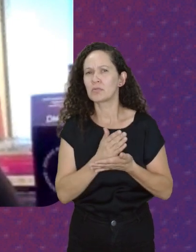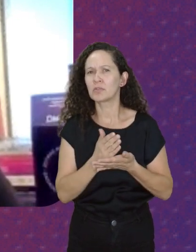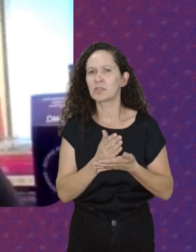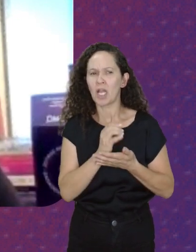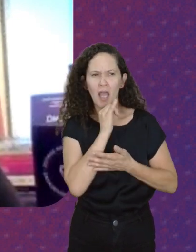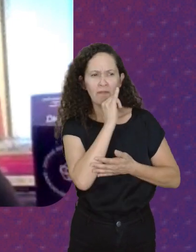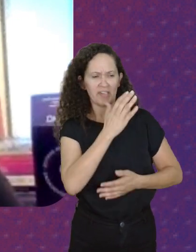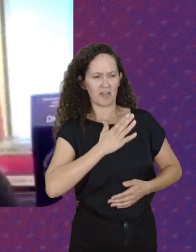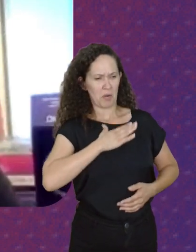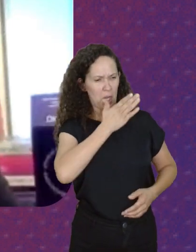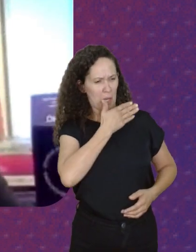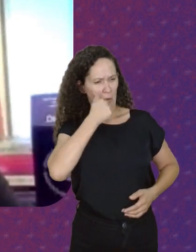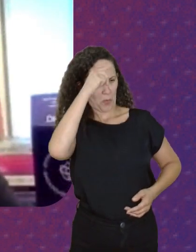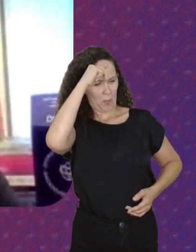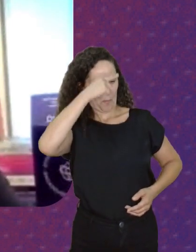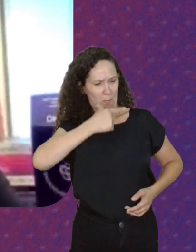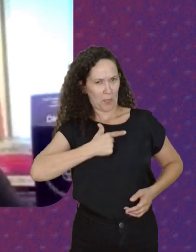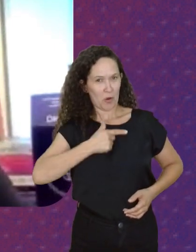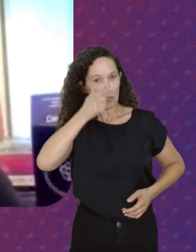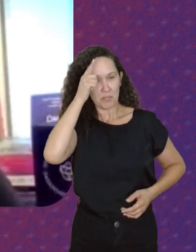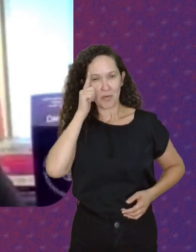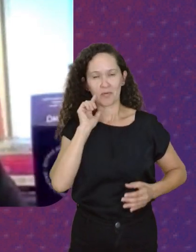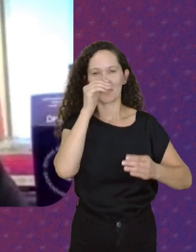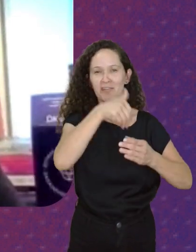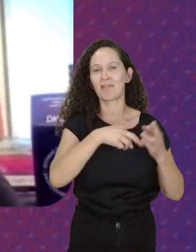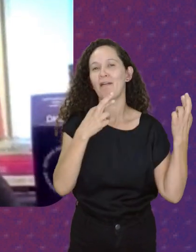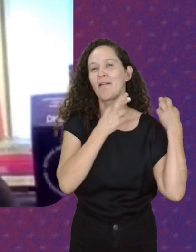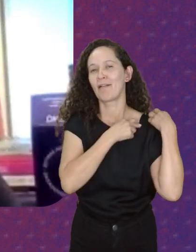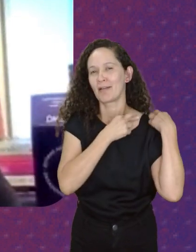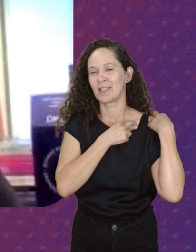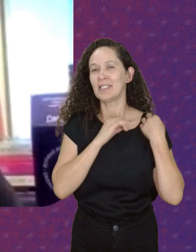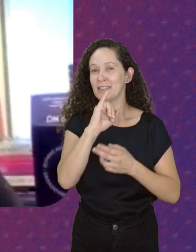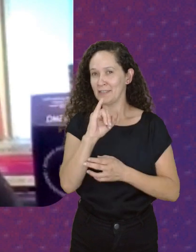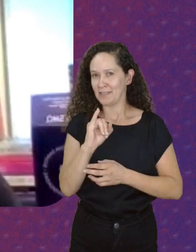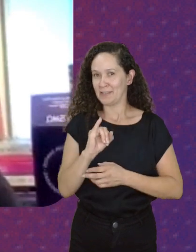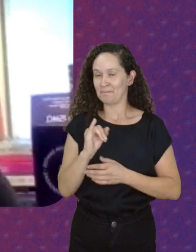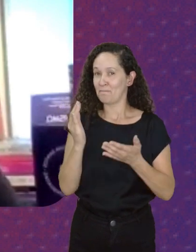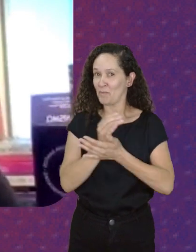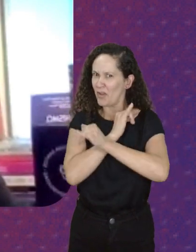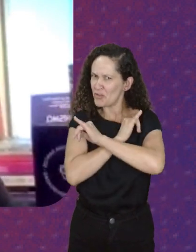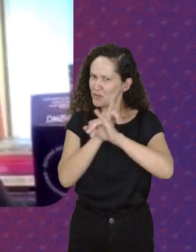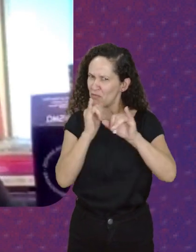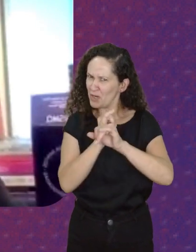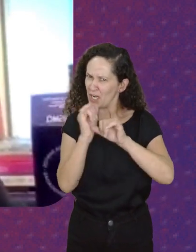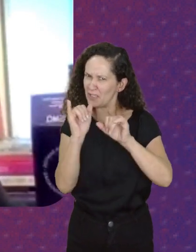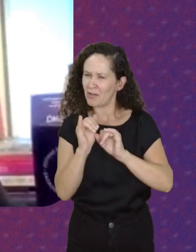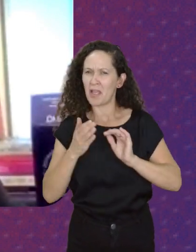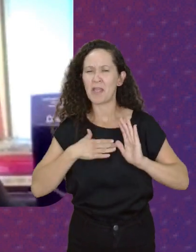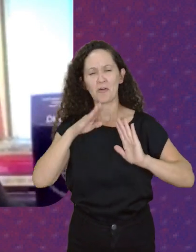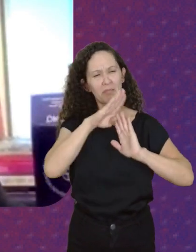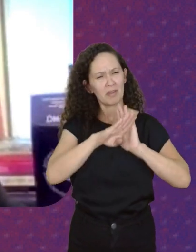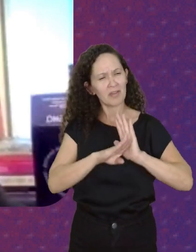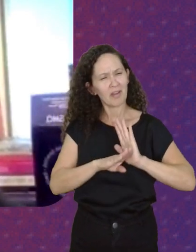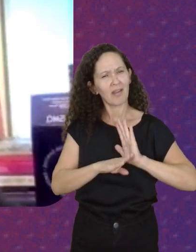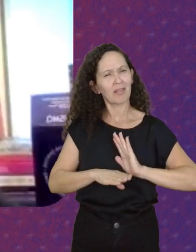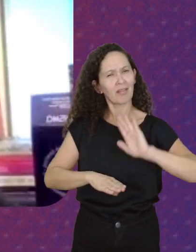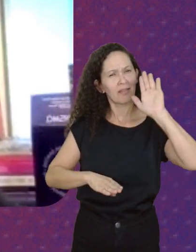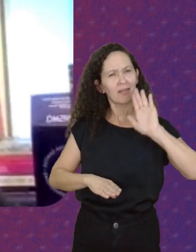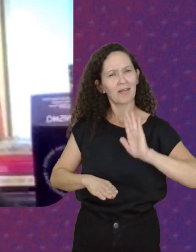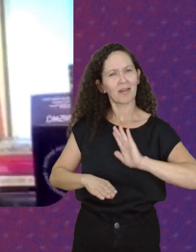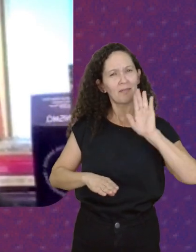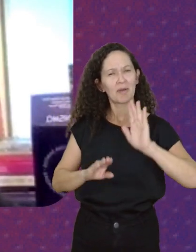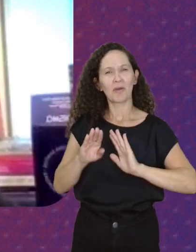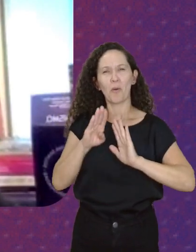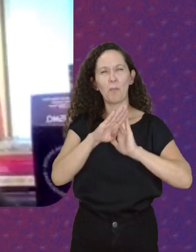suas qualidades próprias para o exercício de um mandato de representação, se você estiver de alguma forma divulgando plataformas políticas de campanha ou de